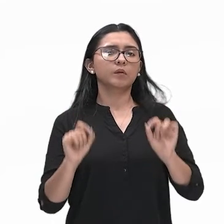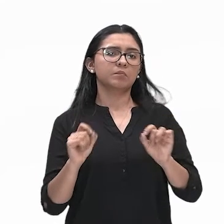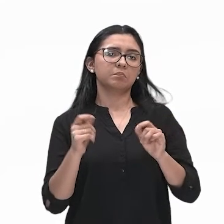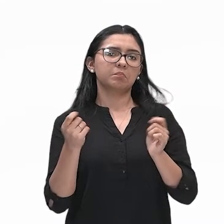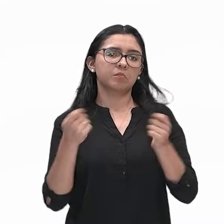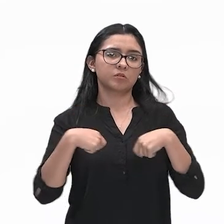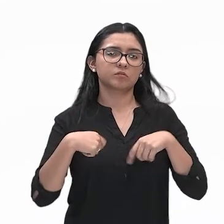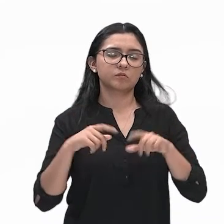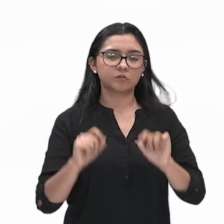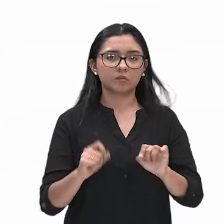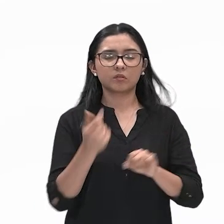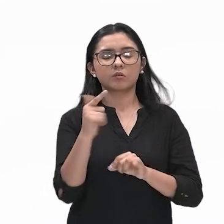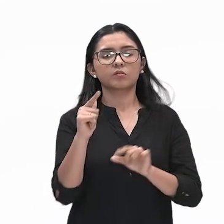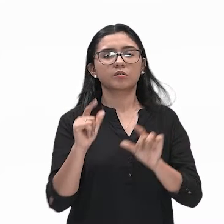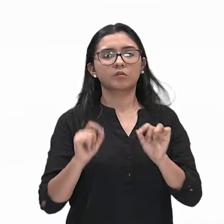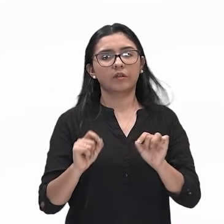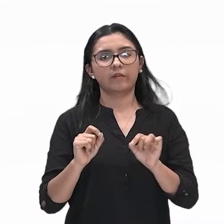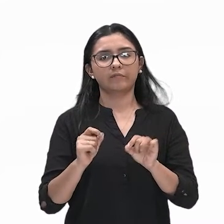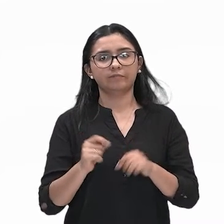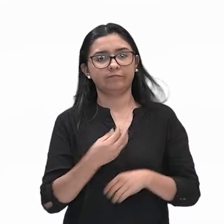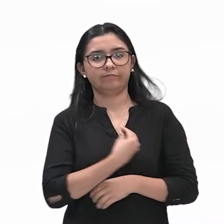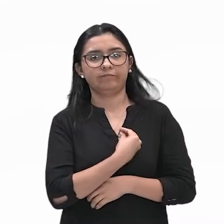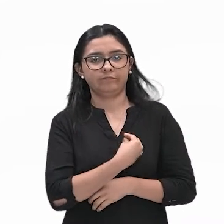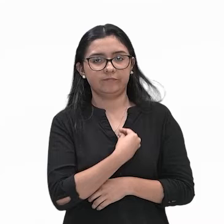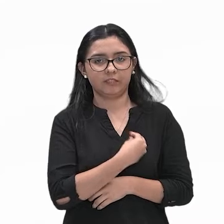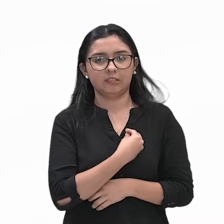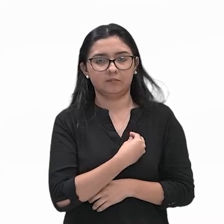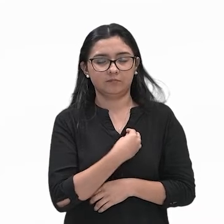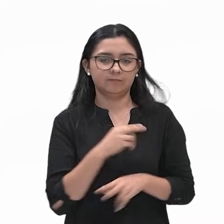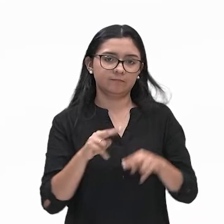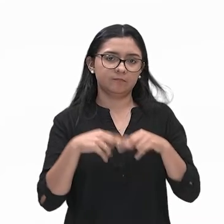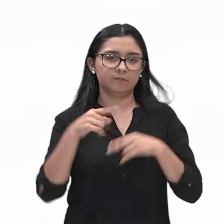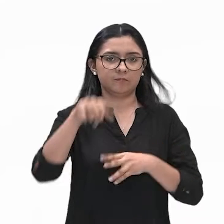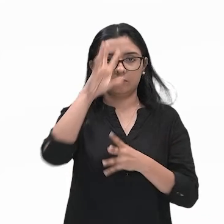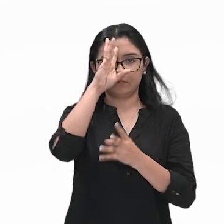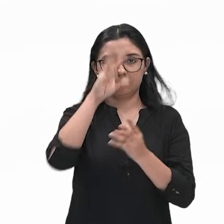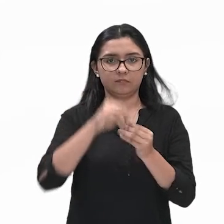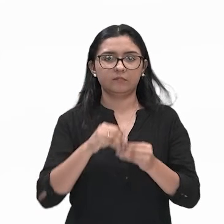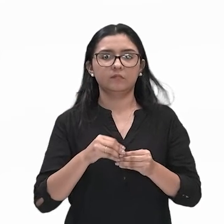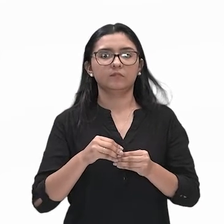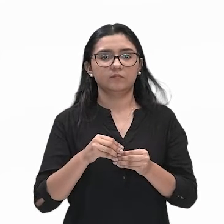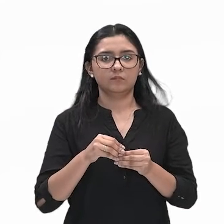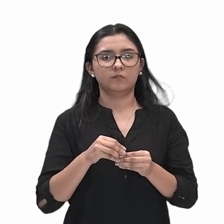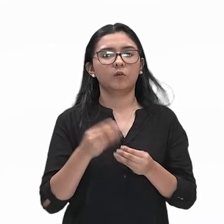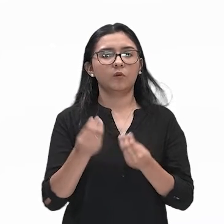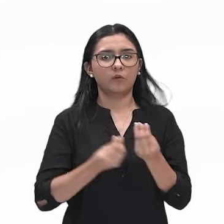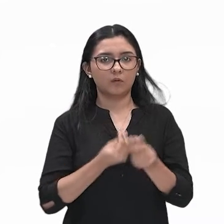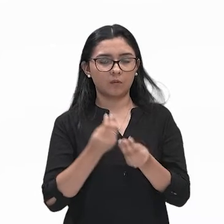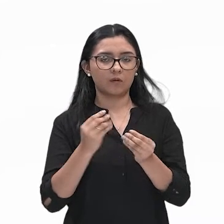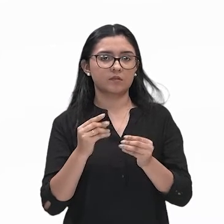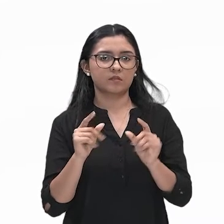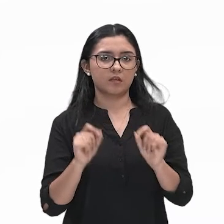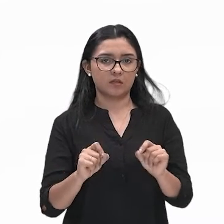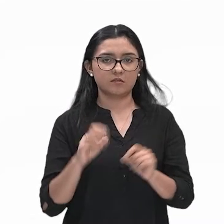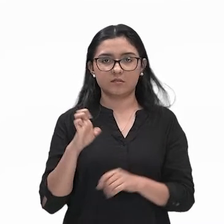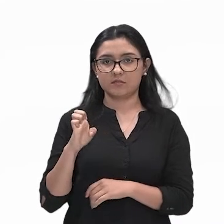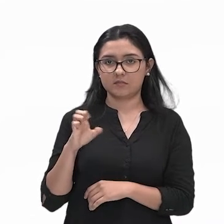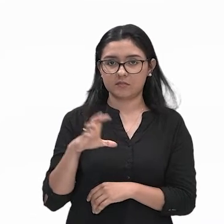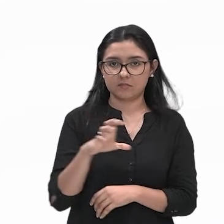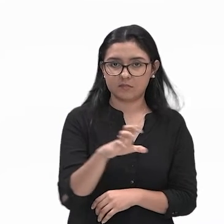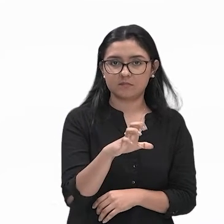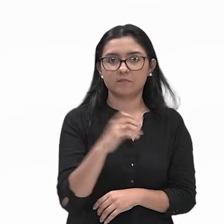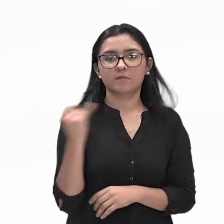provavelmente a gente não teria vida como a gente tem hoje, né? Então, para vocês terem uma ideia do quanto as enzimas são importantes. E as enzimas